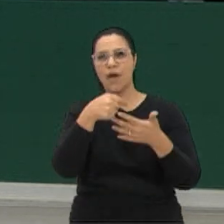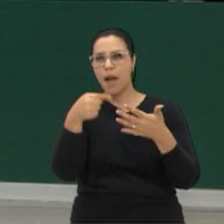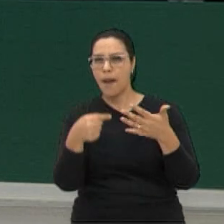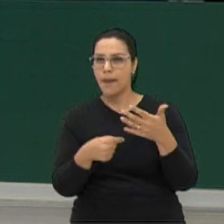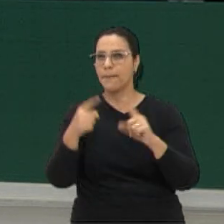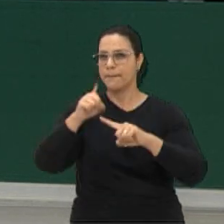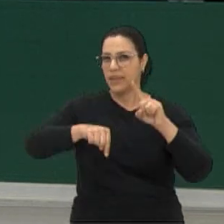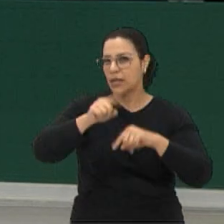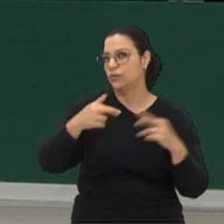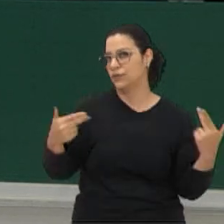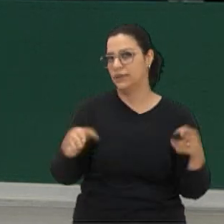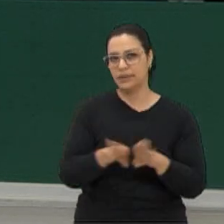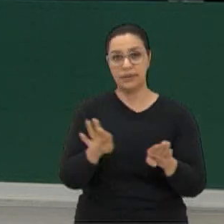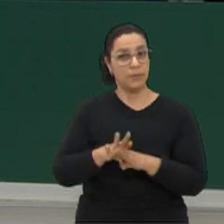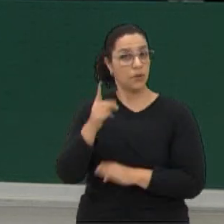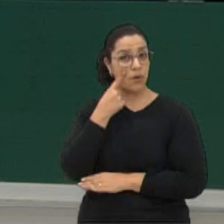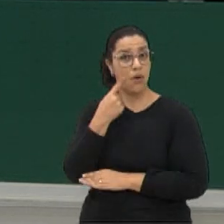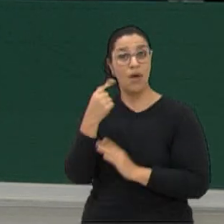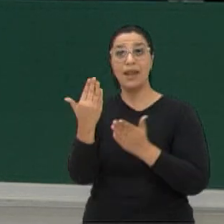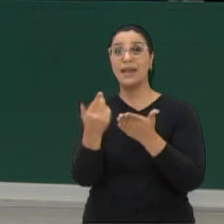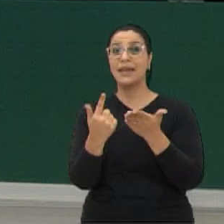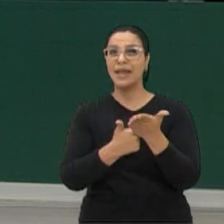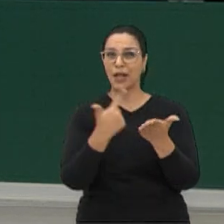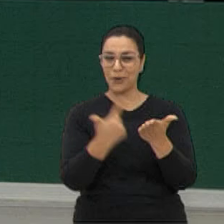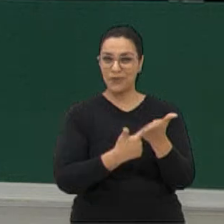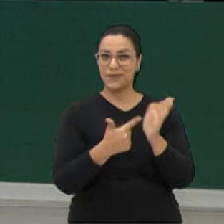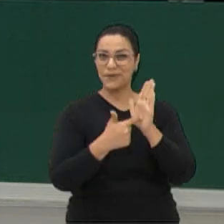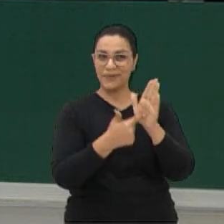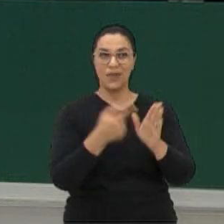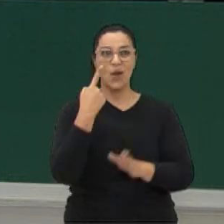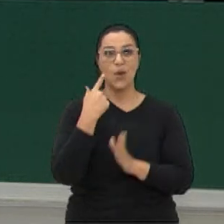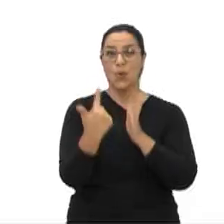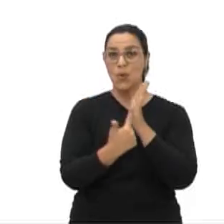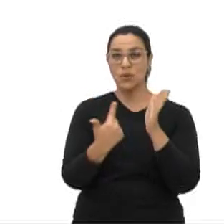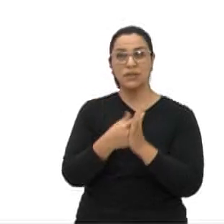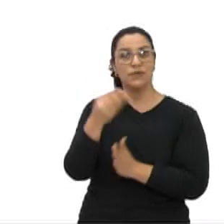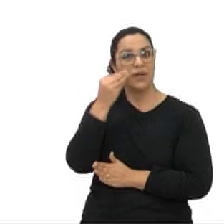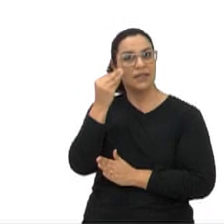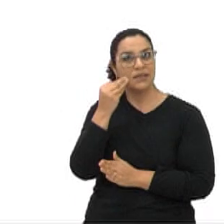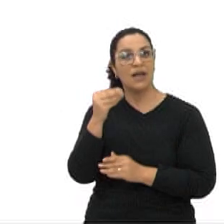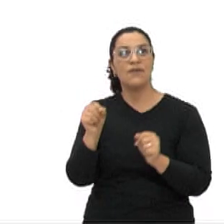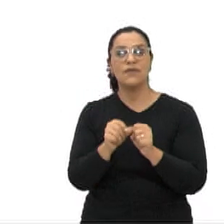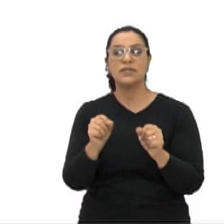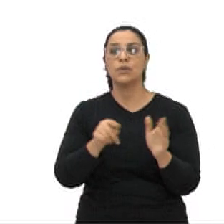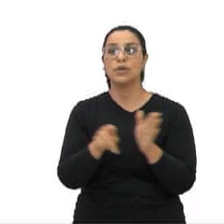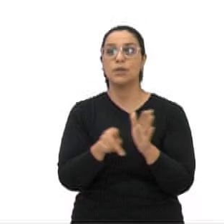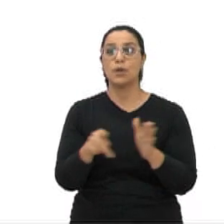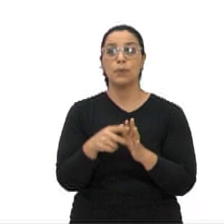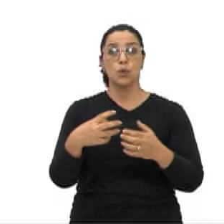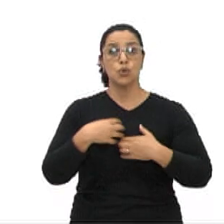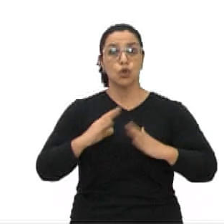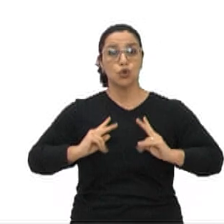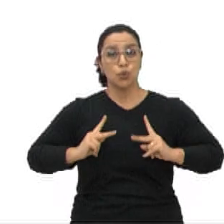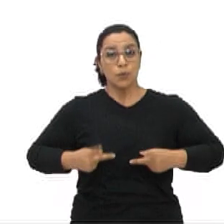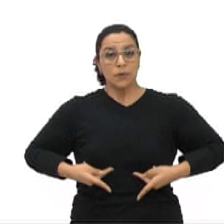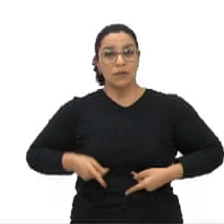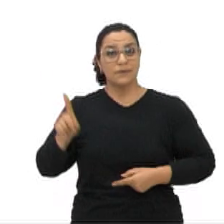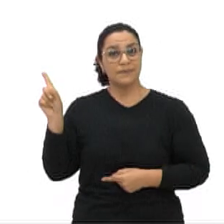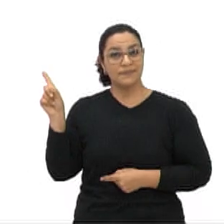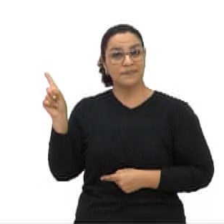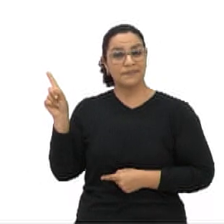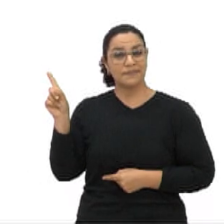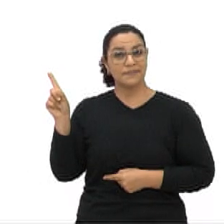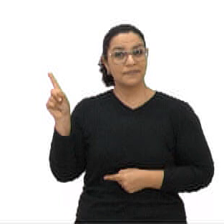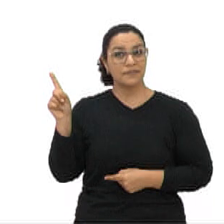diferentes tipos de objetos. E ele vai pegar agora livros. E esse livro, ele vai tentar então construir a forma de uma pessoa.